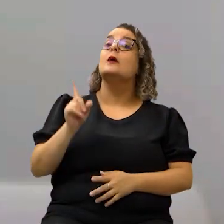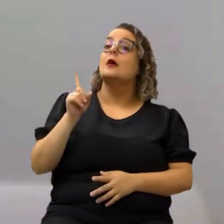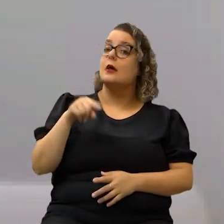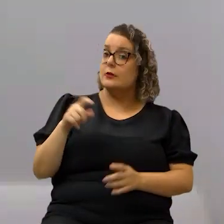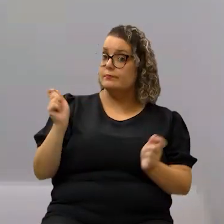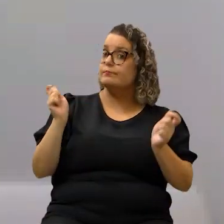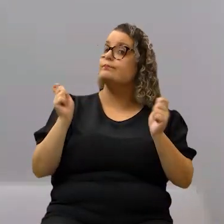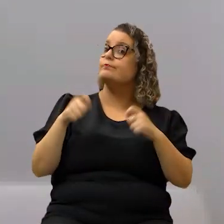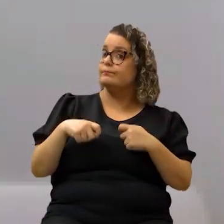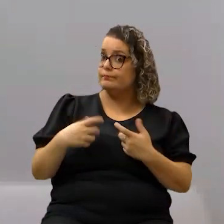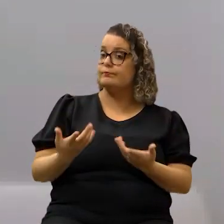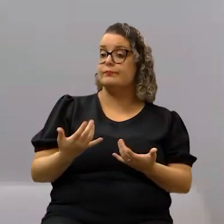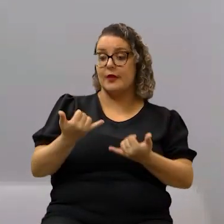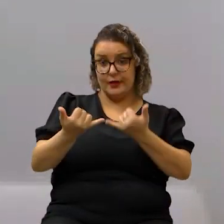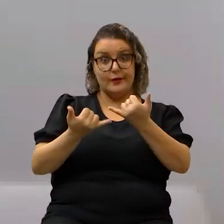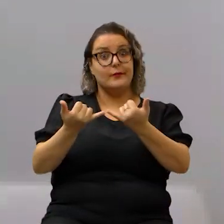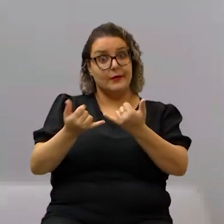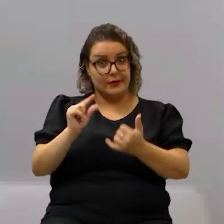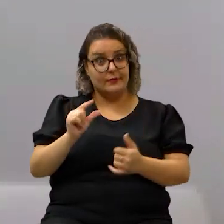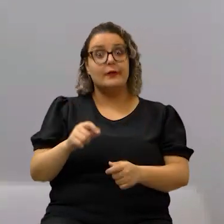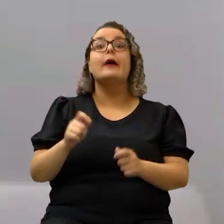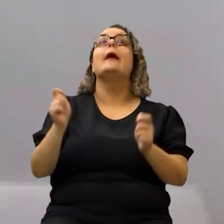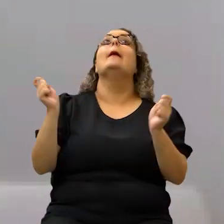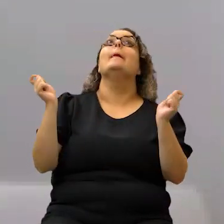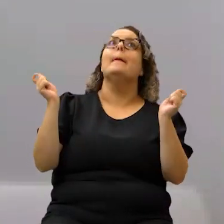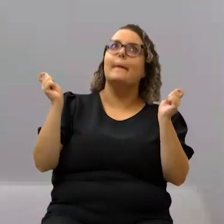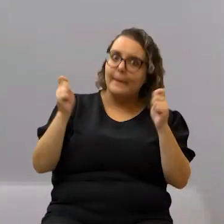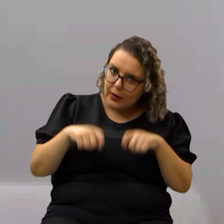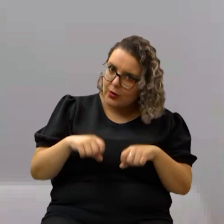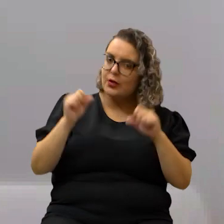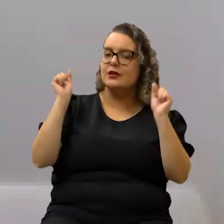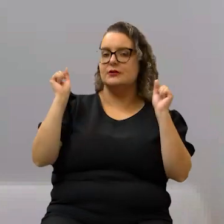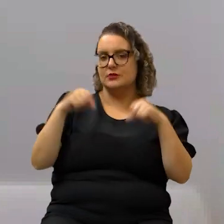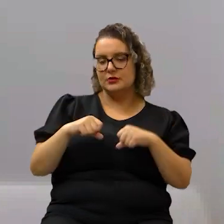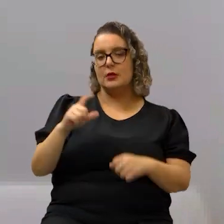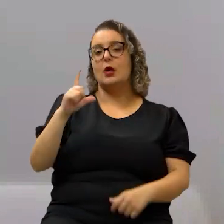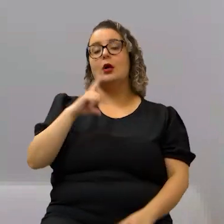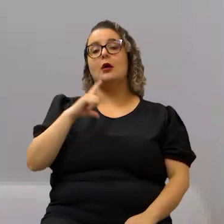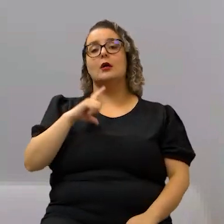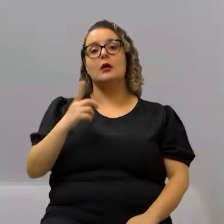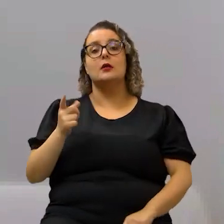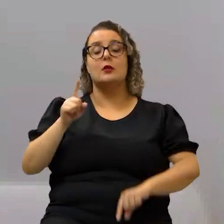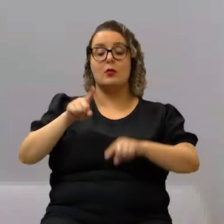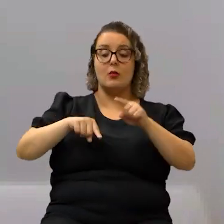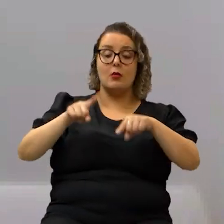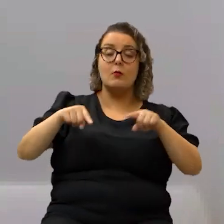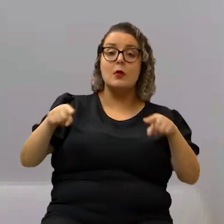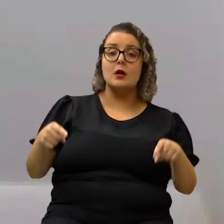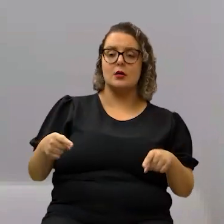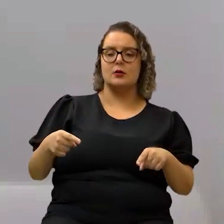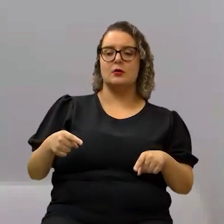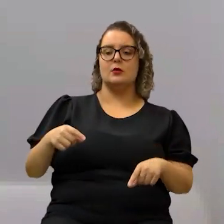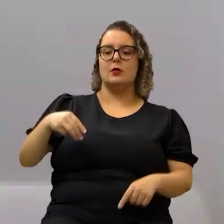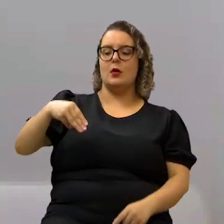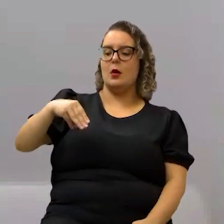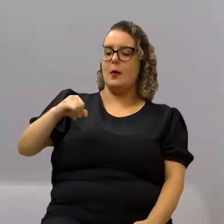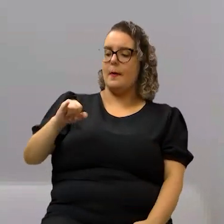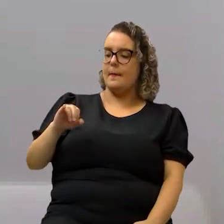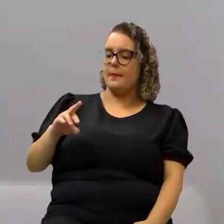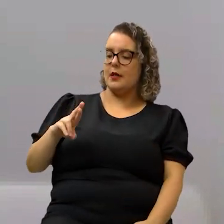É possível e eu vou até brincar, é muito possível, porque a gente tem umas alterações